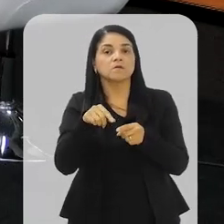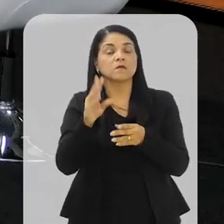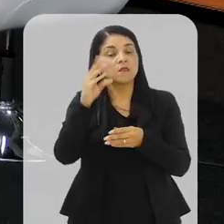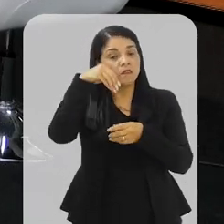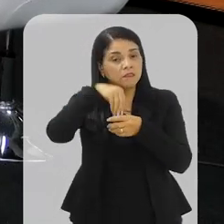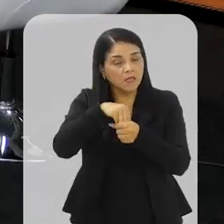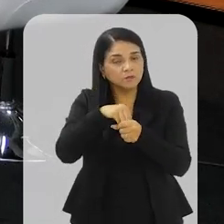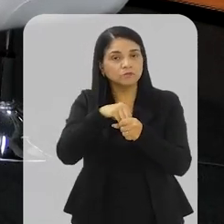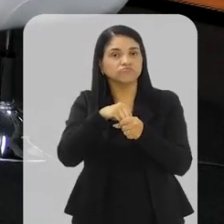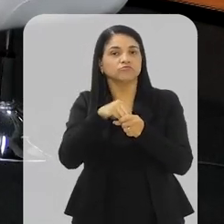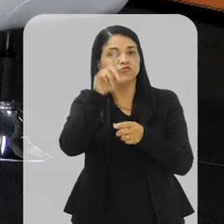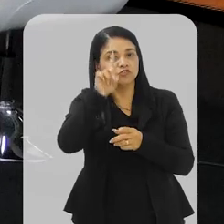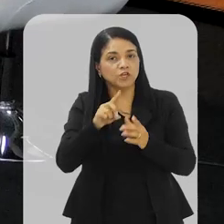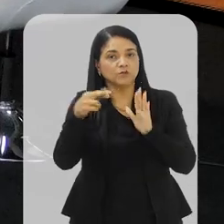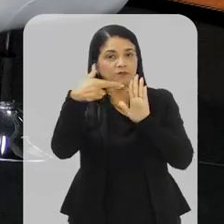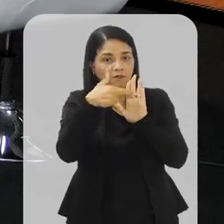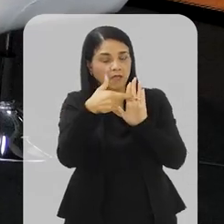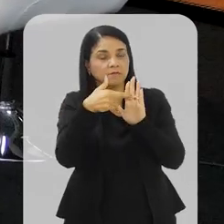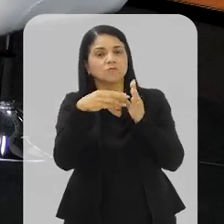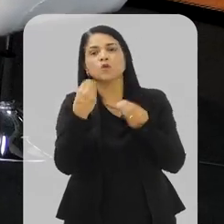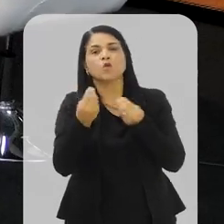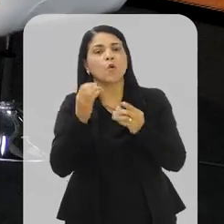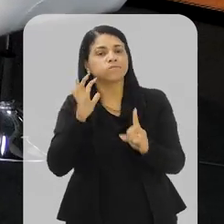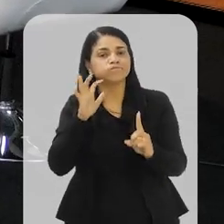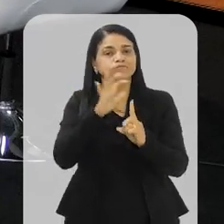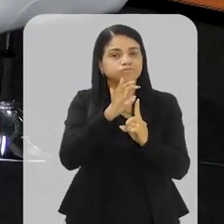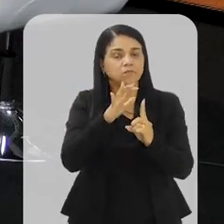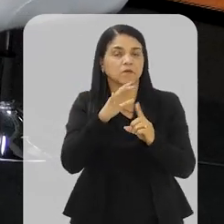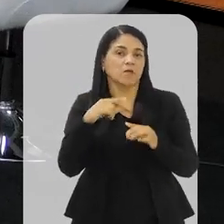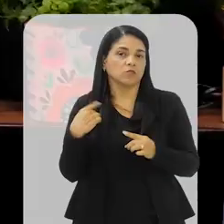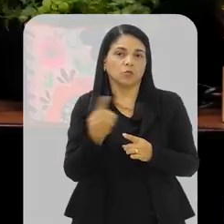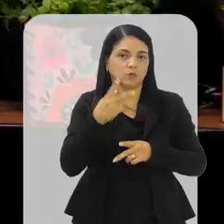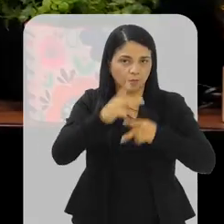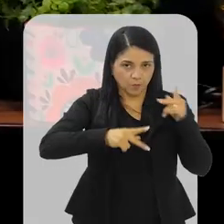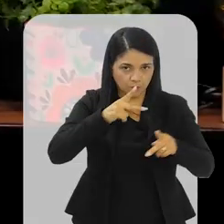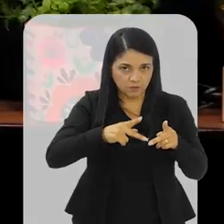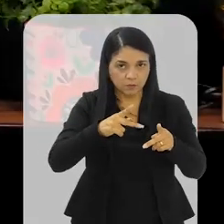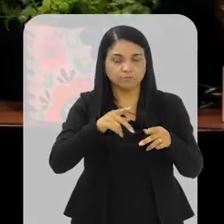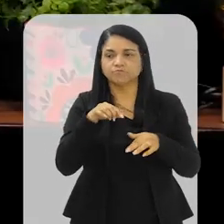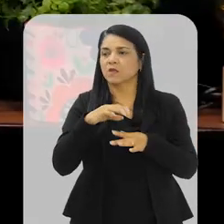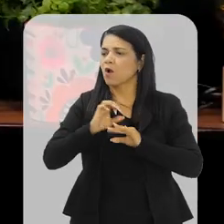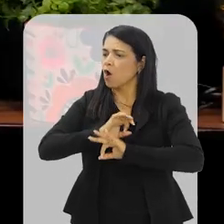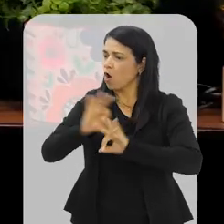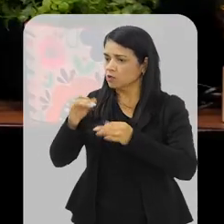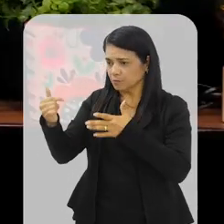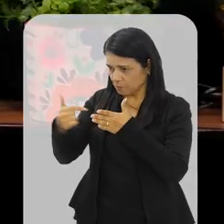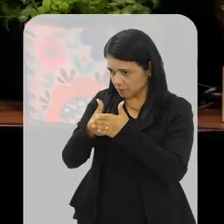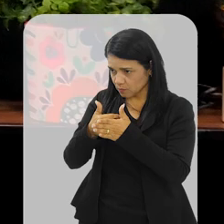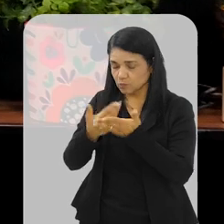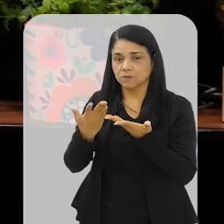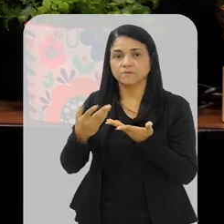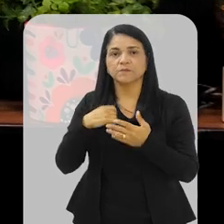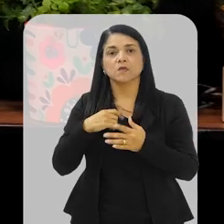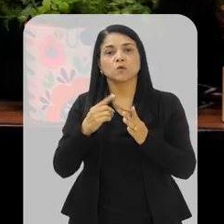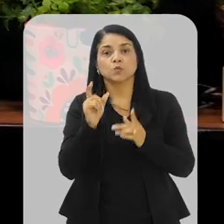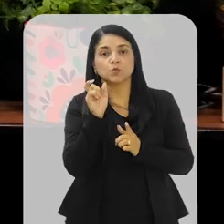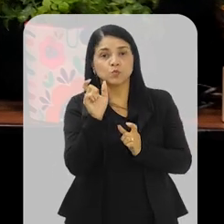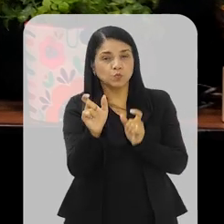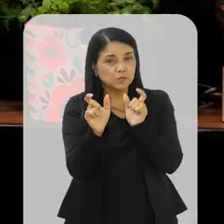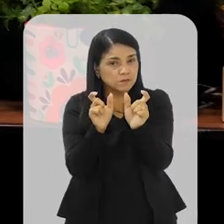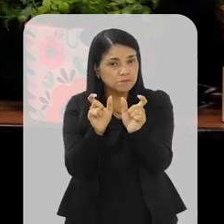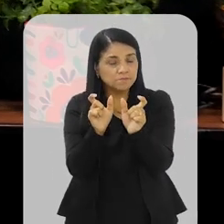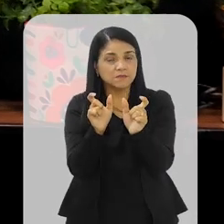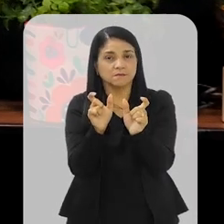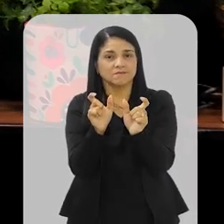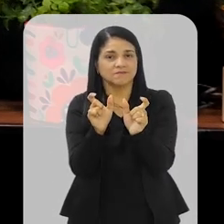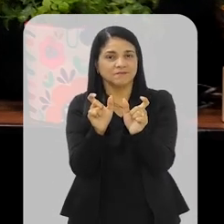direito interno e como ele afeta todos nós excelente pergunta eu destacaria os duas palavras